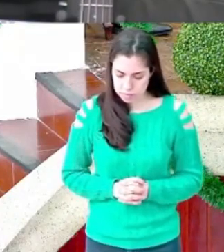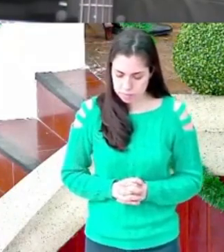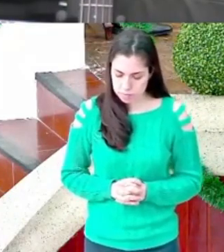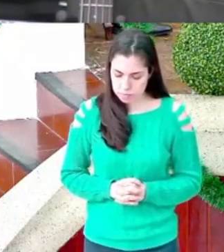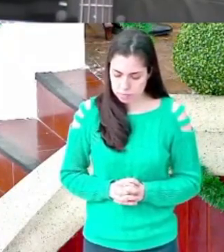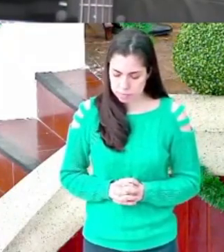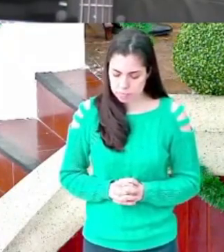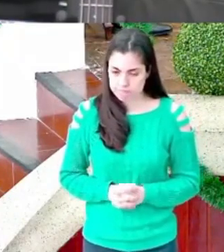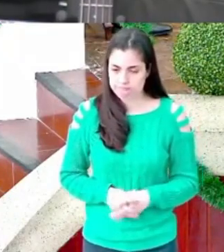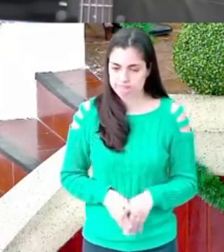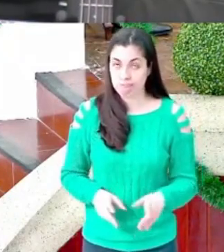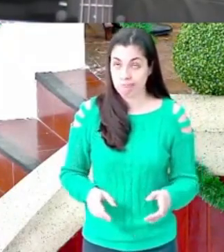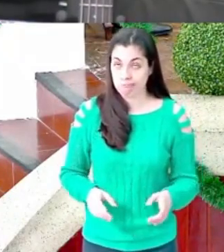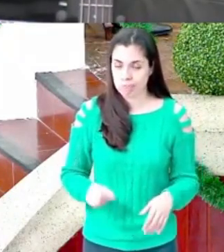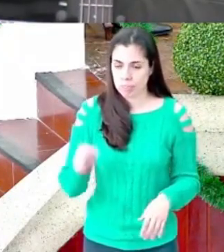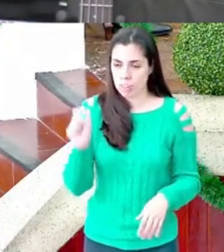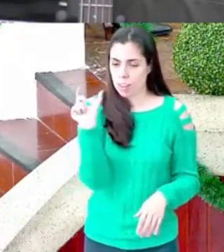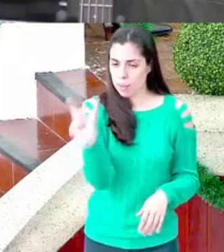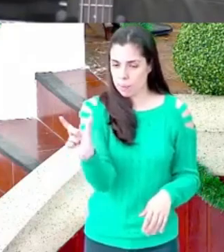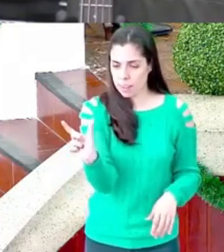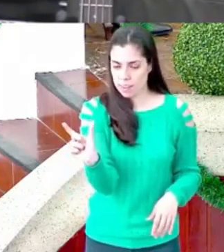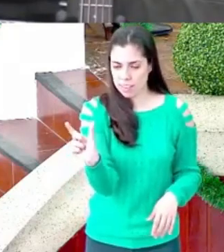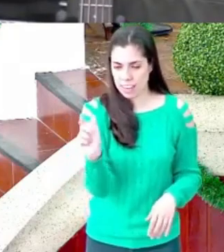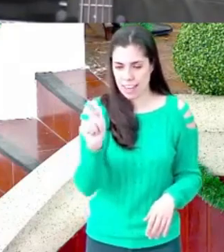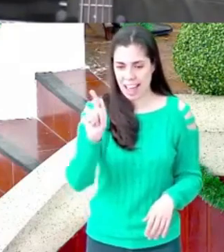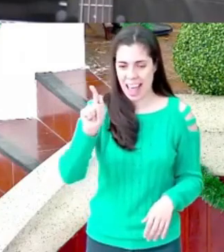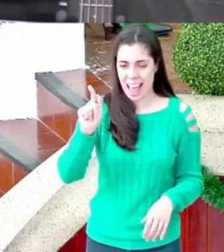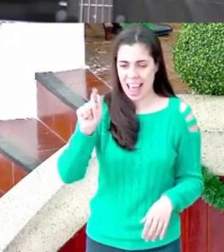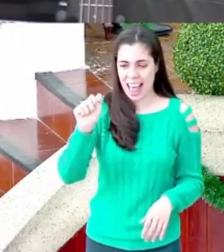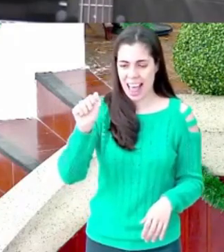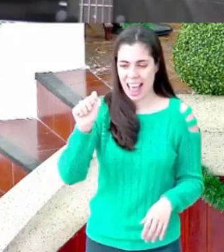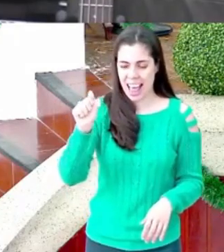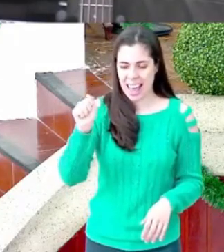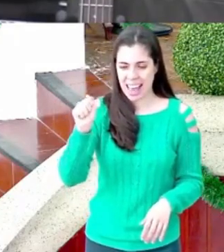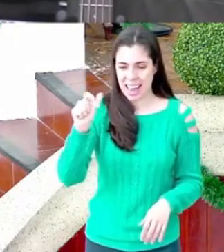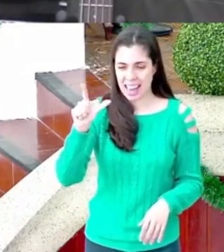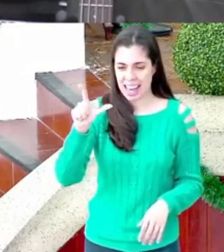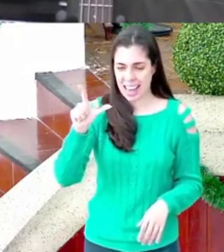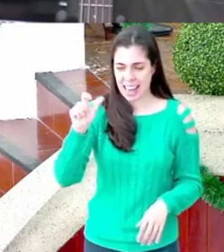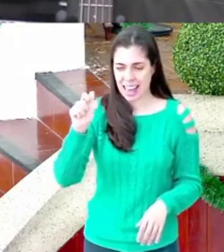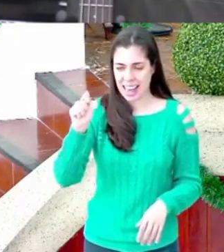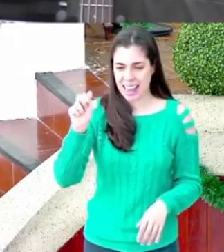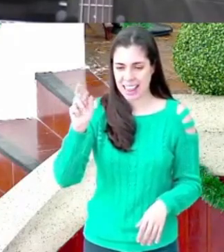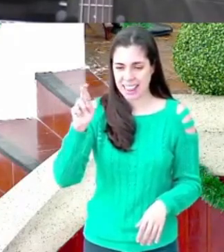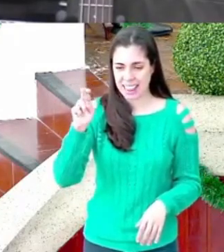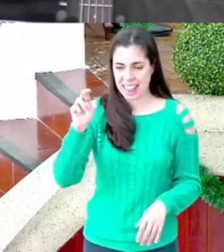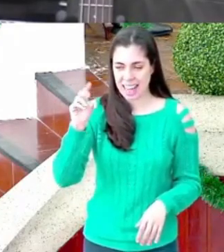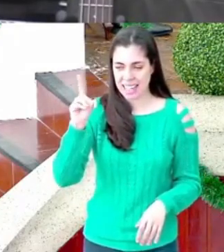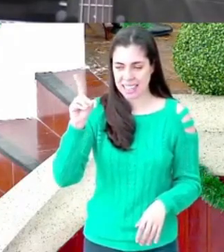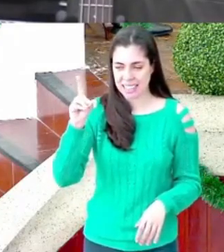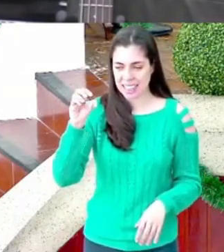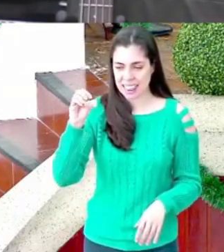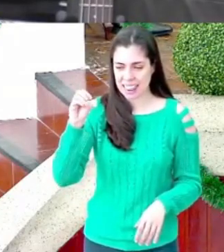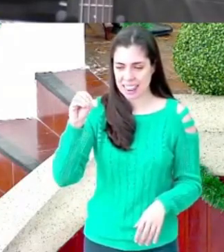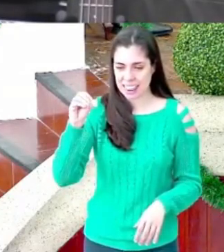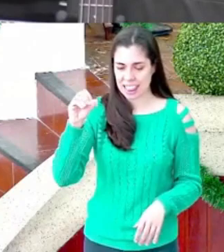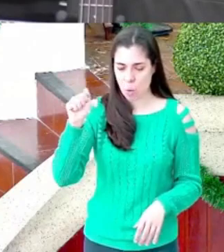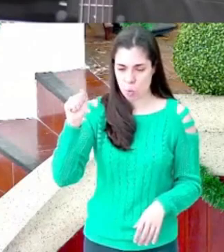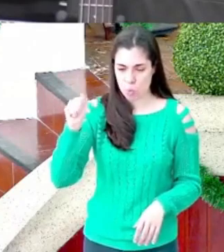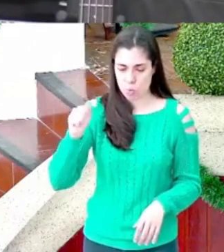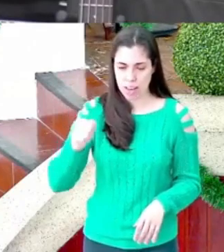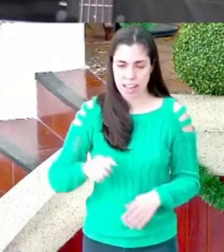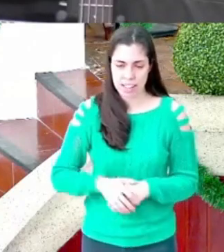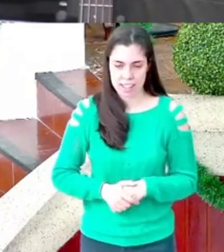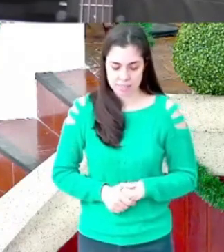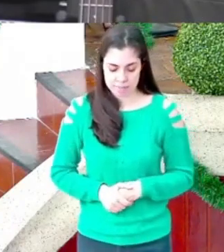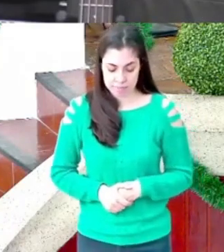seria correto nós nos relacionarmos com Deus esperando esta recompensa? Ou